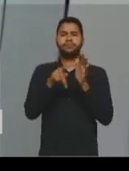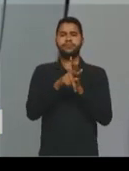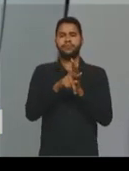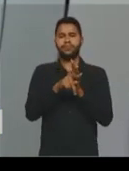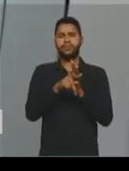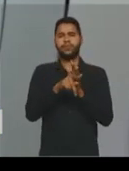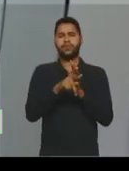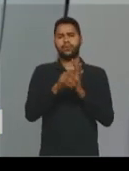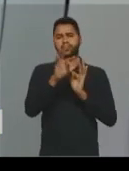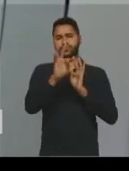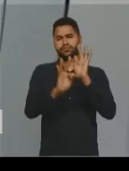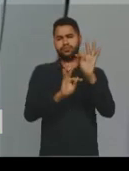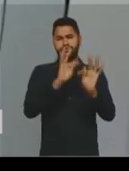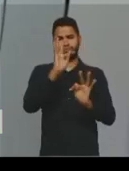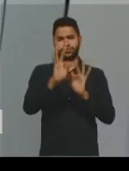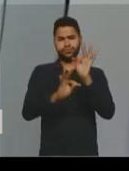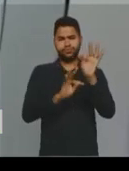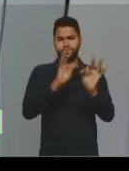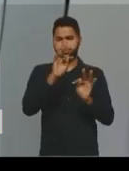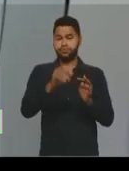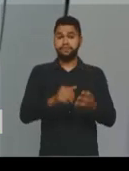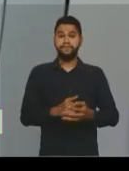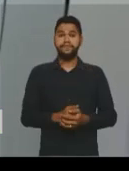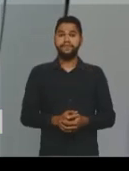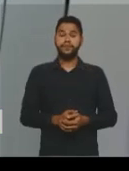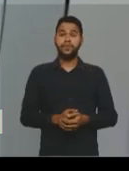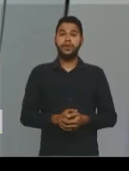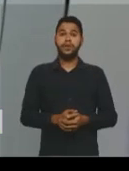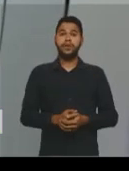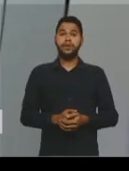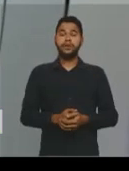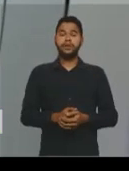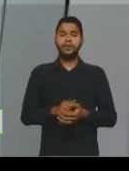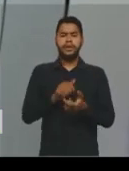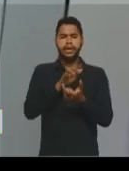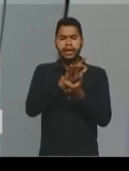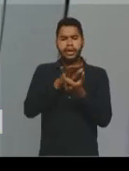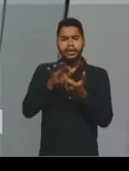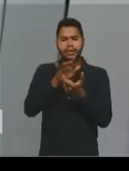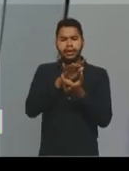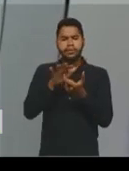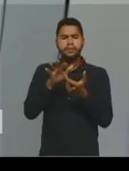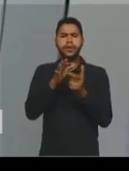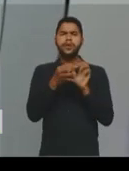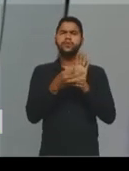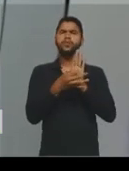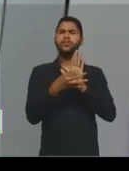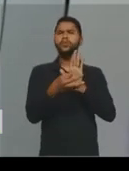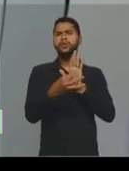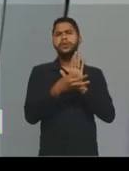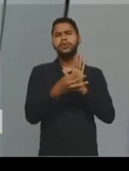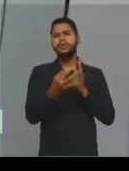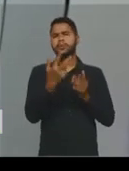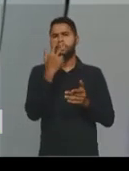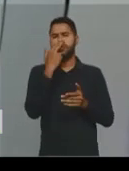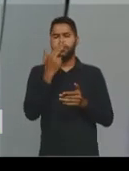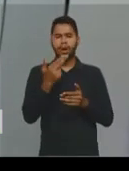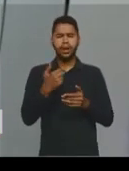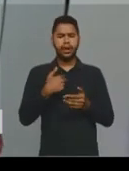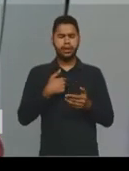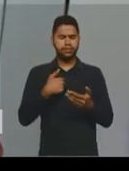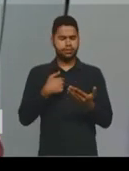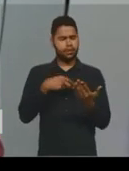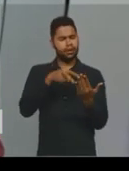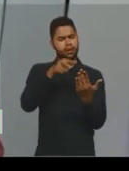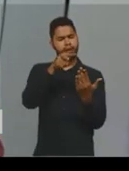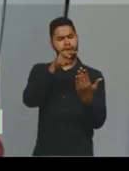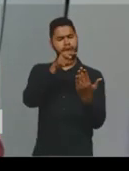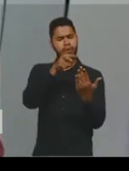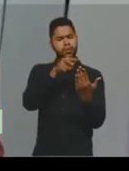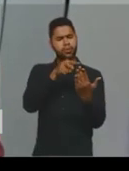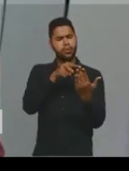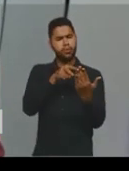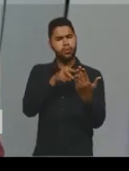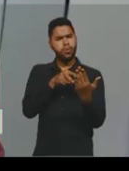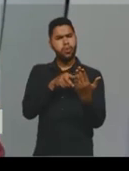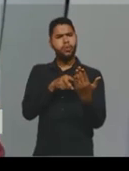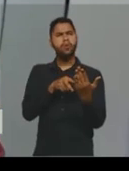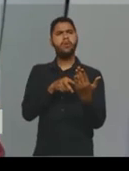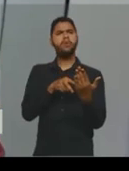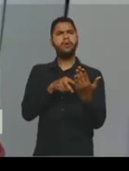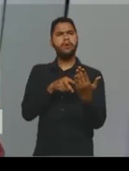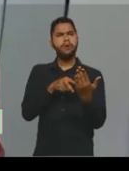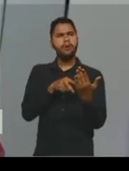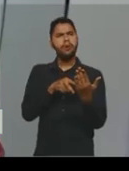que é o letramento digital. O letramento crítico seria formar o leitor, que é o que a gente quer fazer, formar o